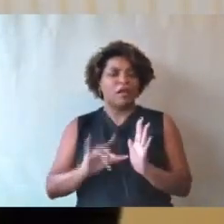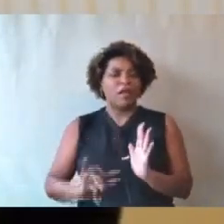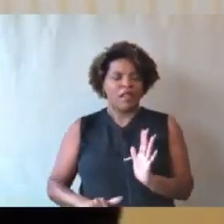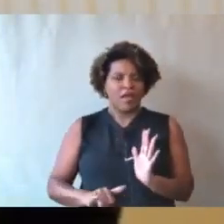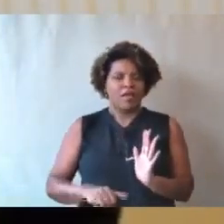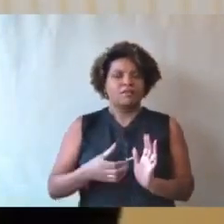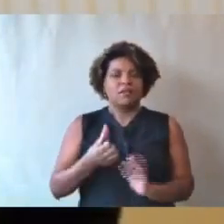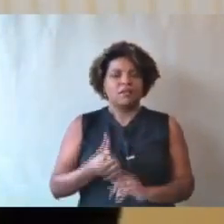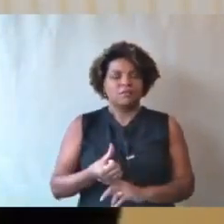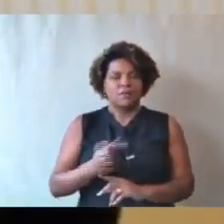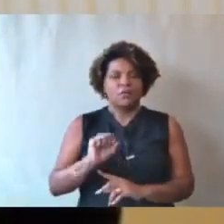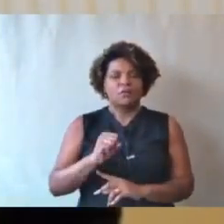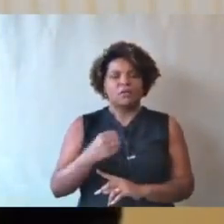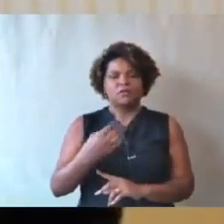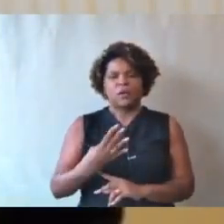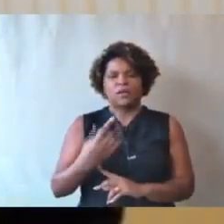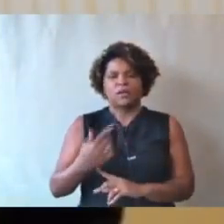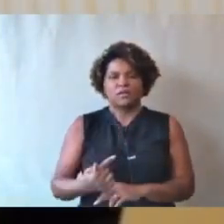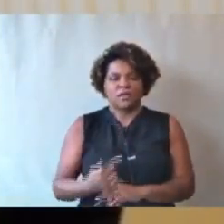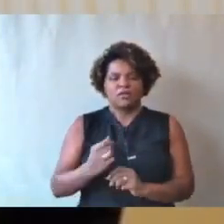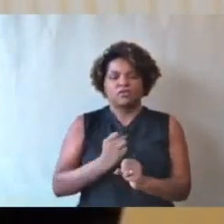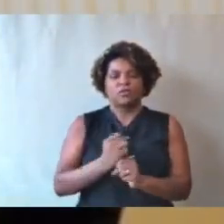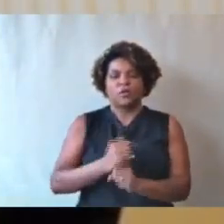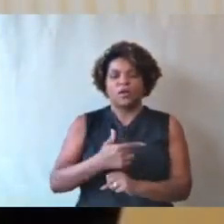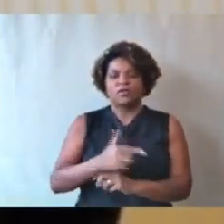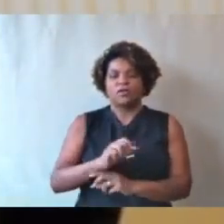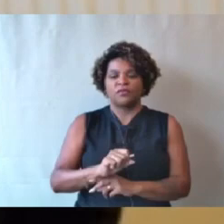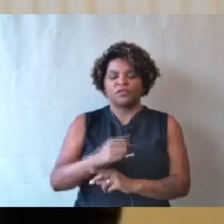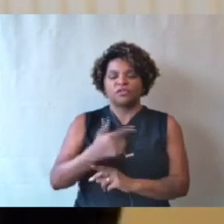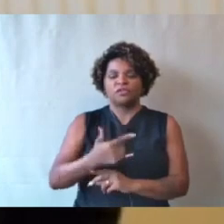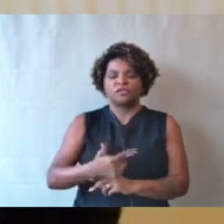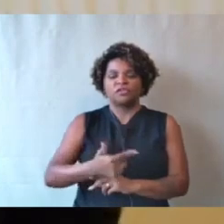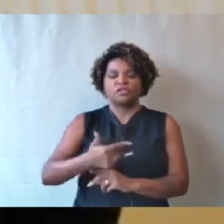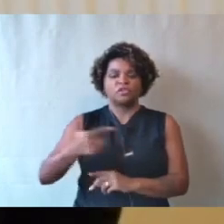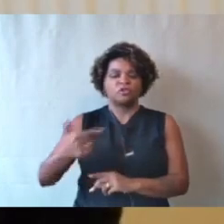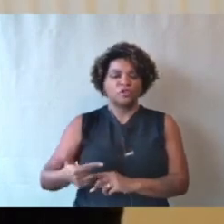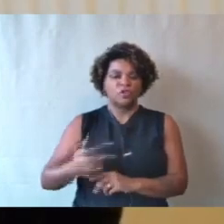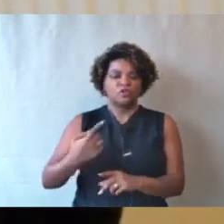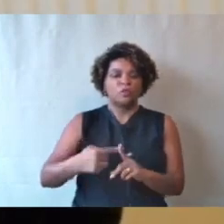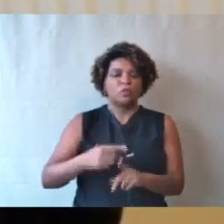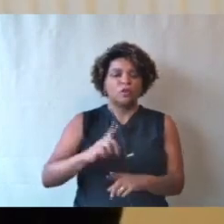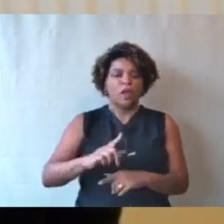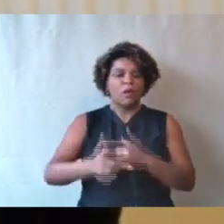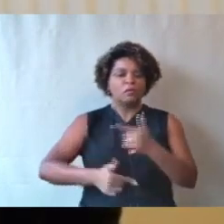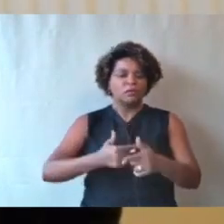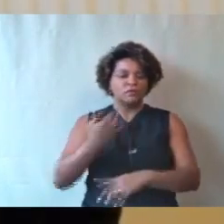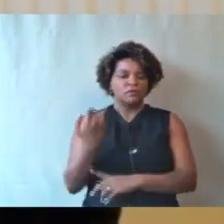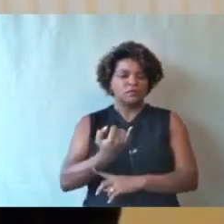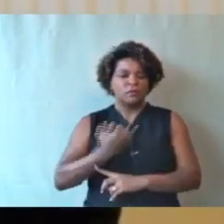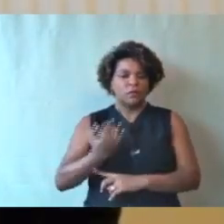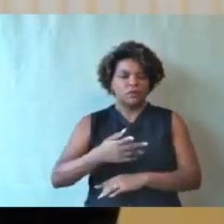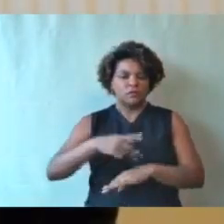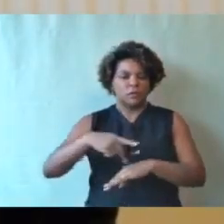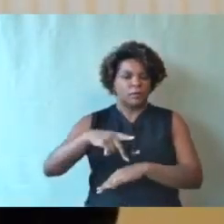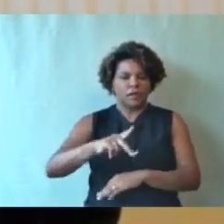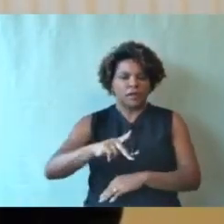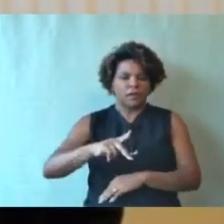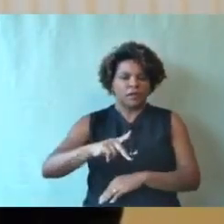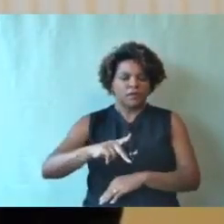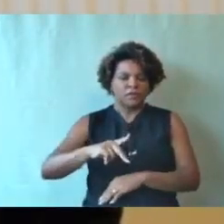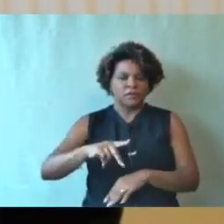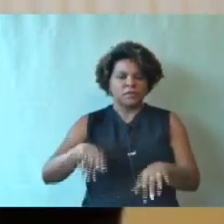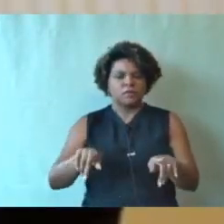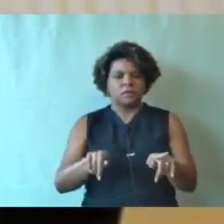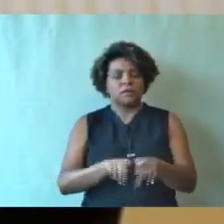12.587 de 2012, Política Nacional de Mobilidade Urbana, porque é um serviço essencial para o país, um serviço essencial que, inclusive, teria,